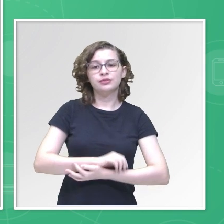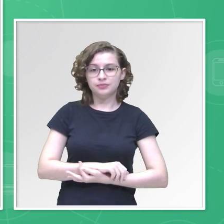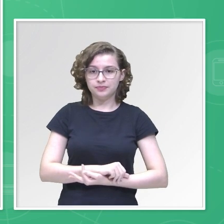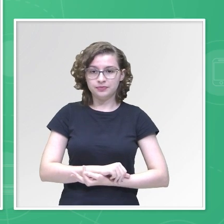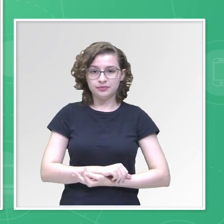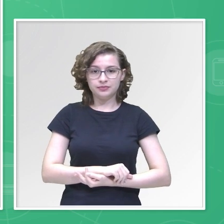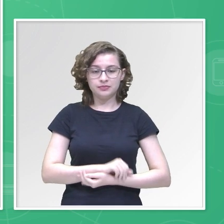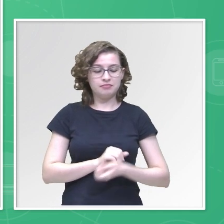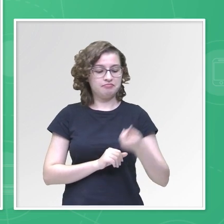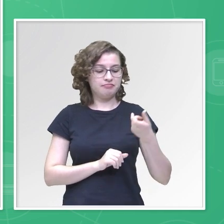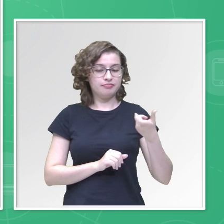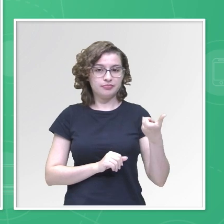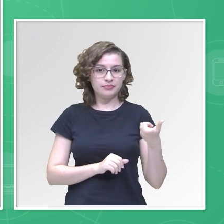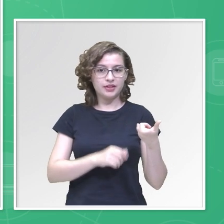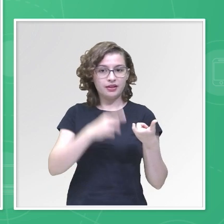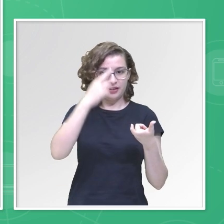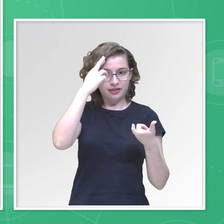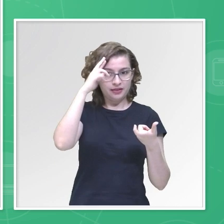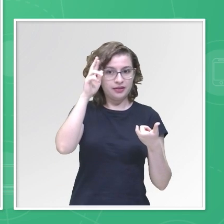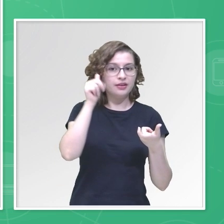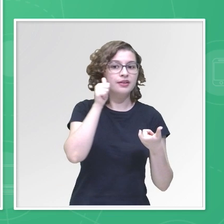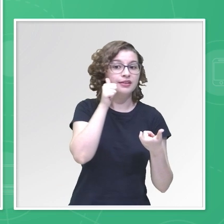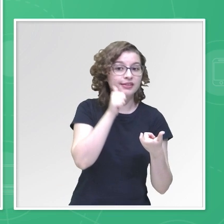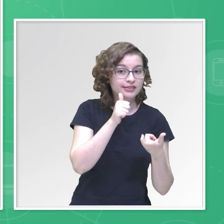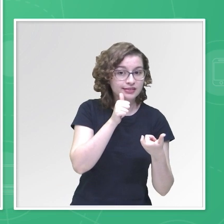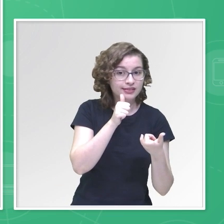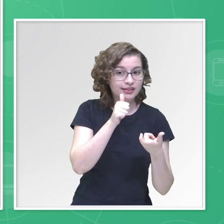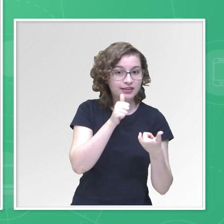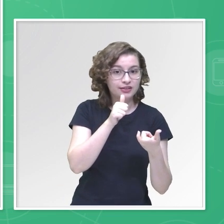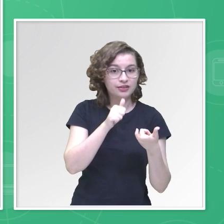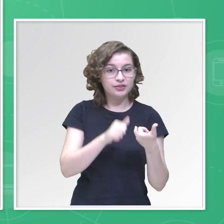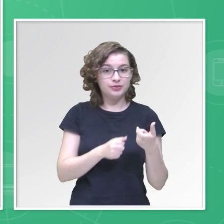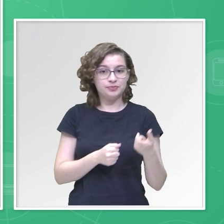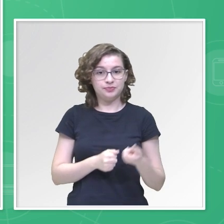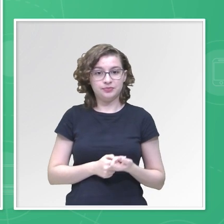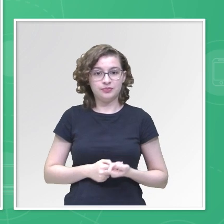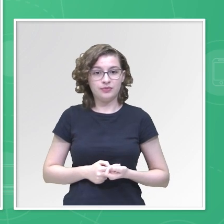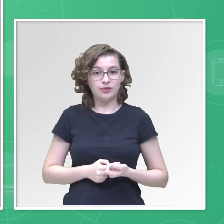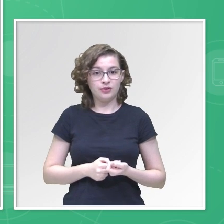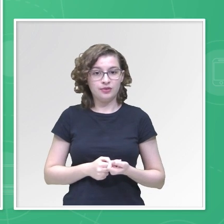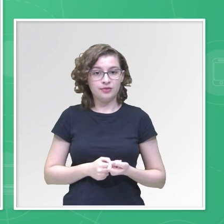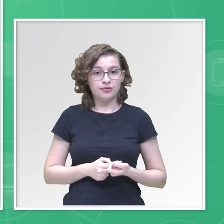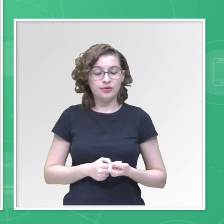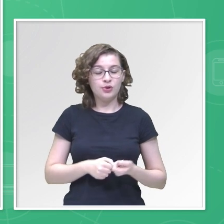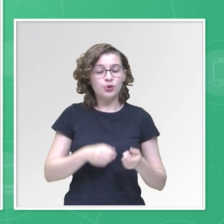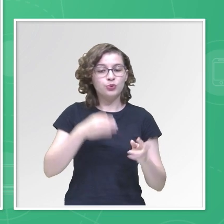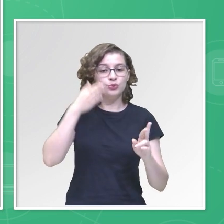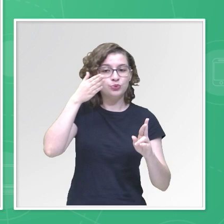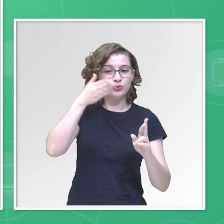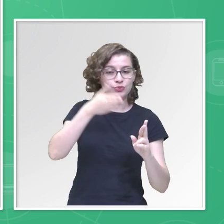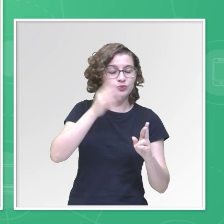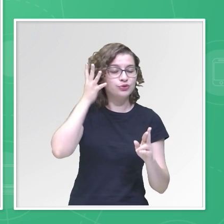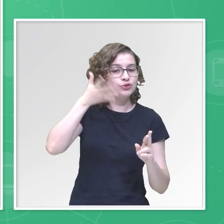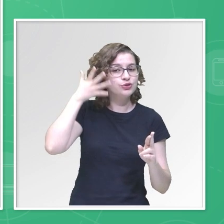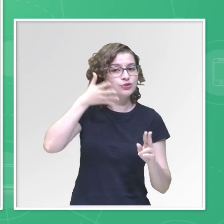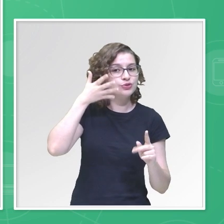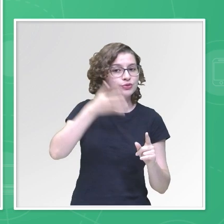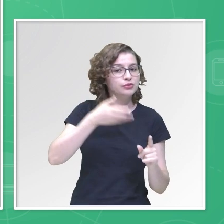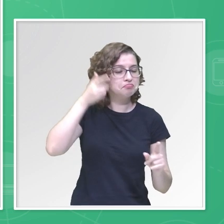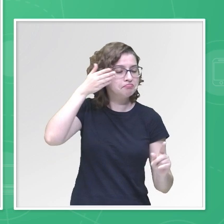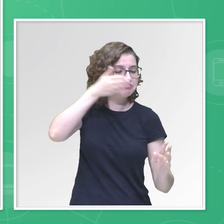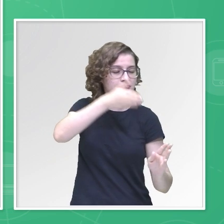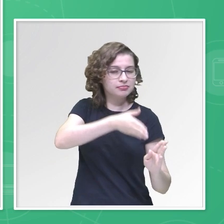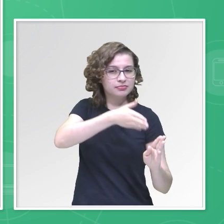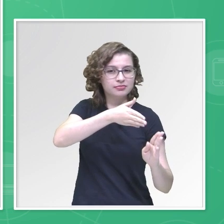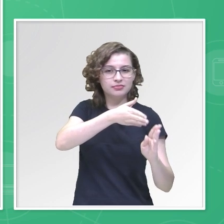tratamento minha senhora no discurso indireto ele disse a velha né que a velha que era vizinha dele mas